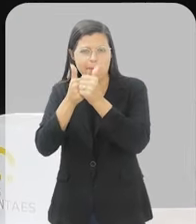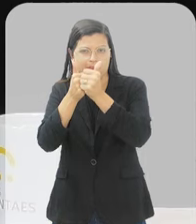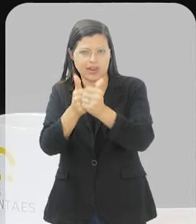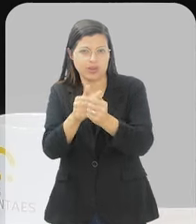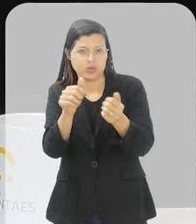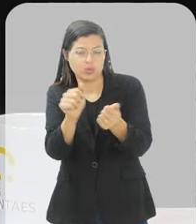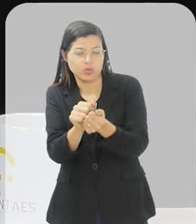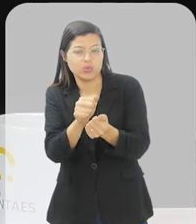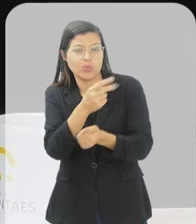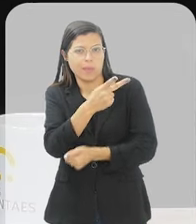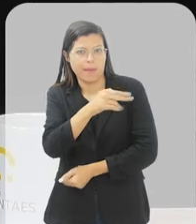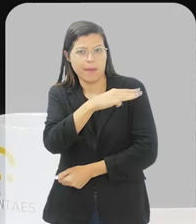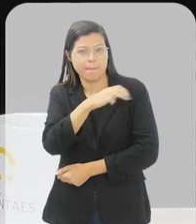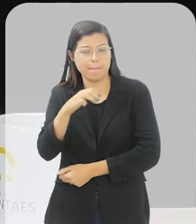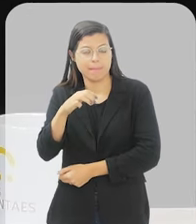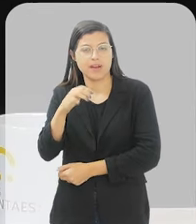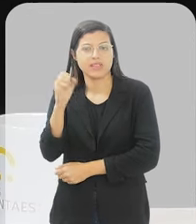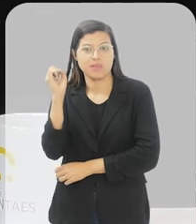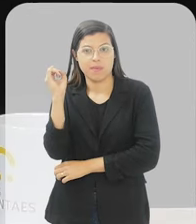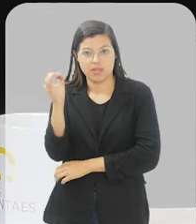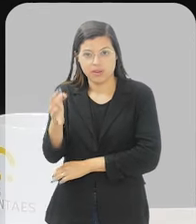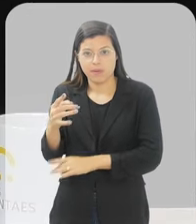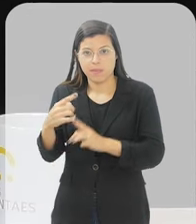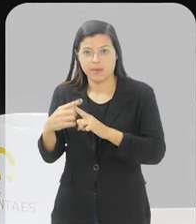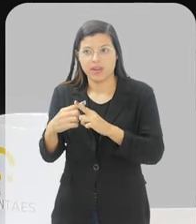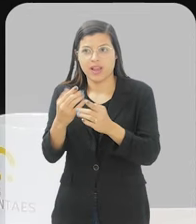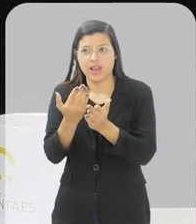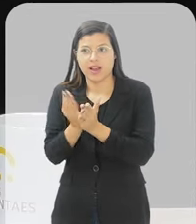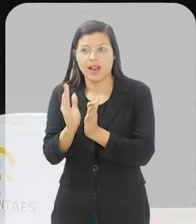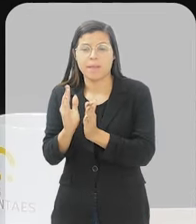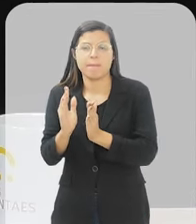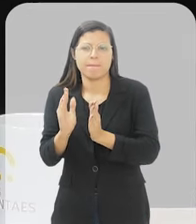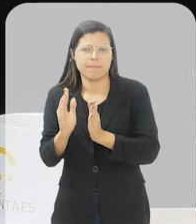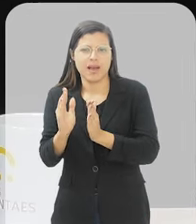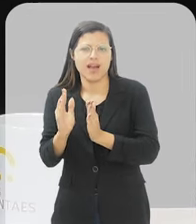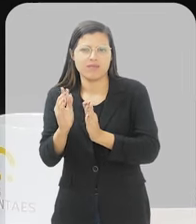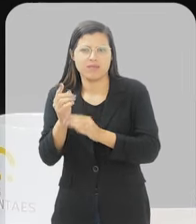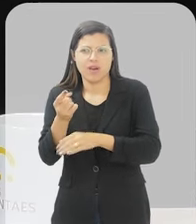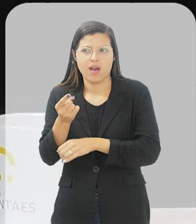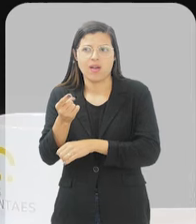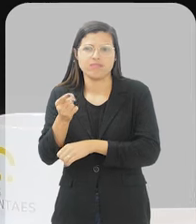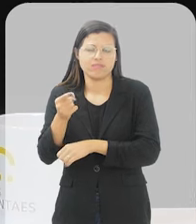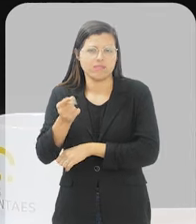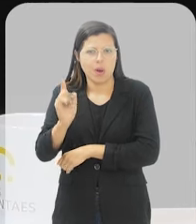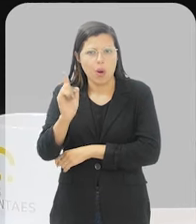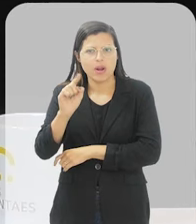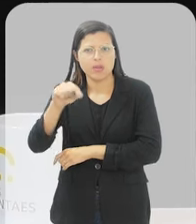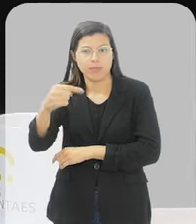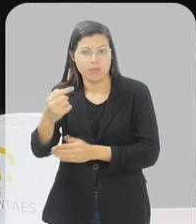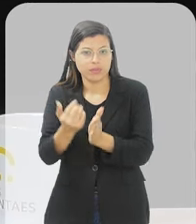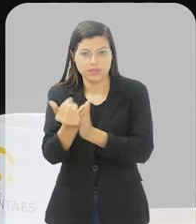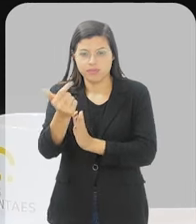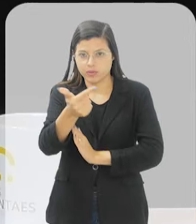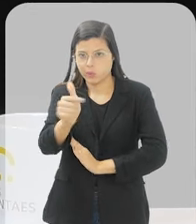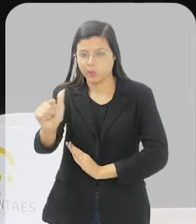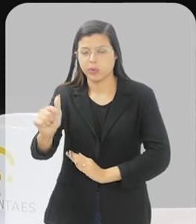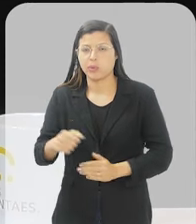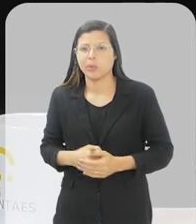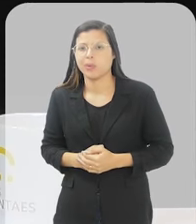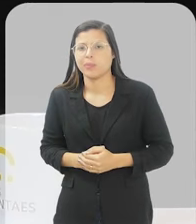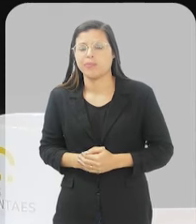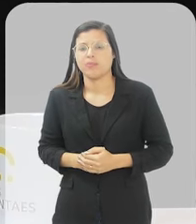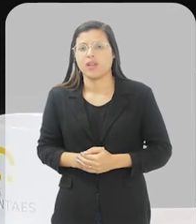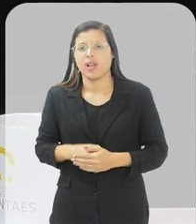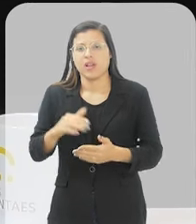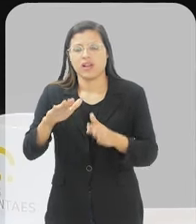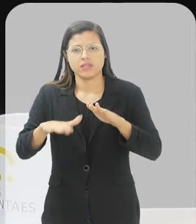meus pais a madrugada inteira, porque o desfile acabava era meio-dia, uma hora para mais tarde começar o outro. E aí nisso,